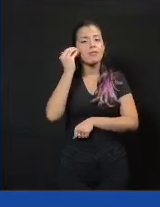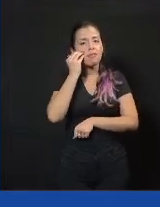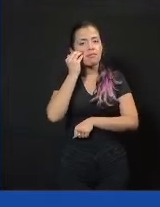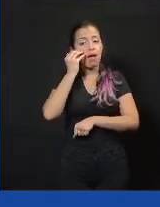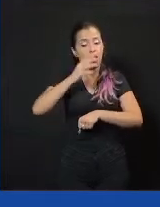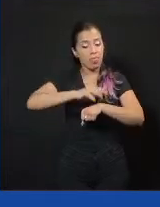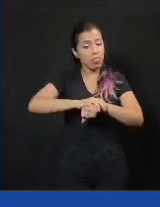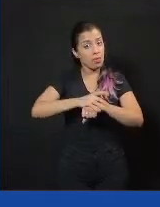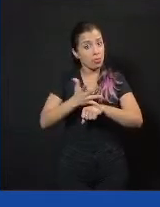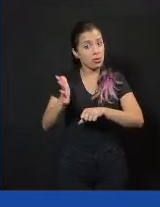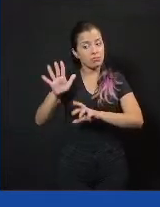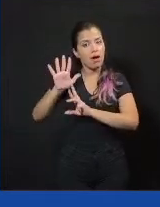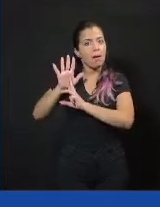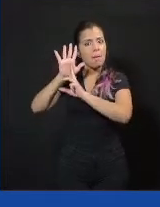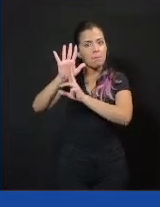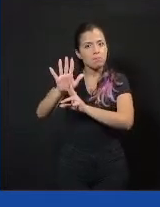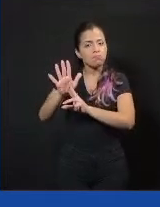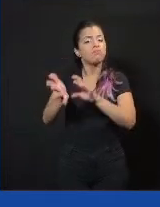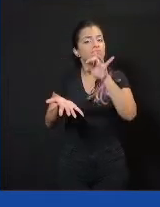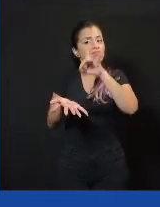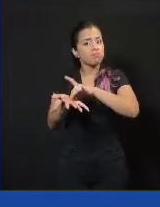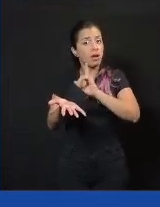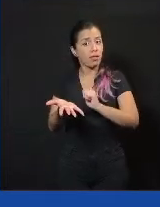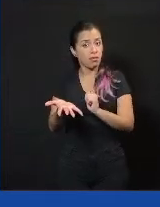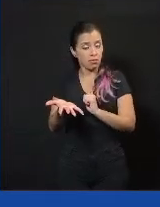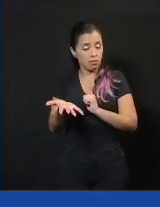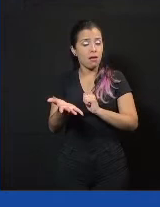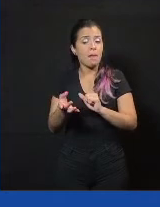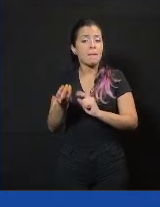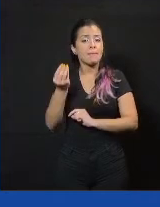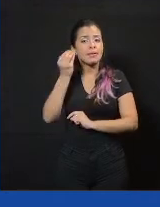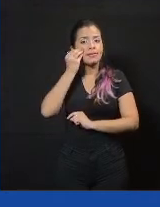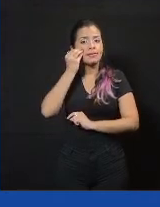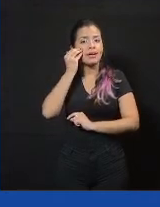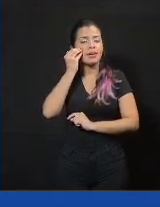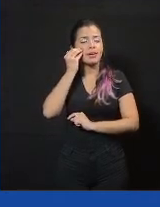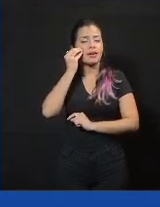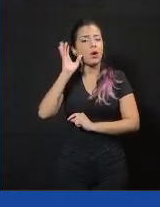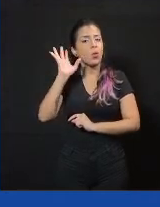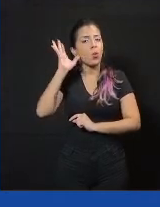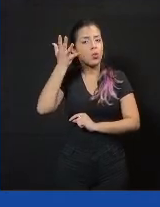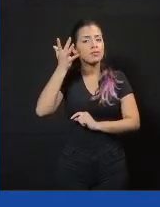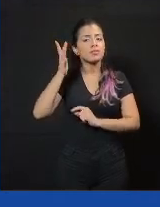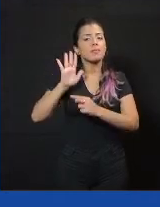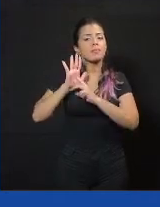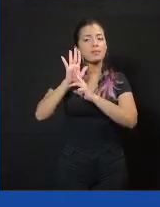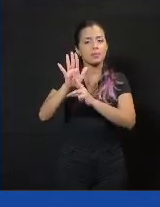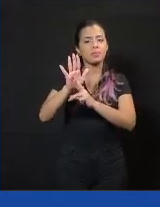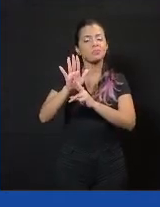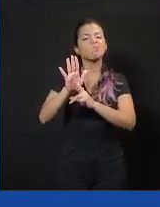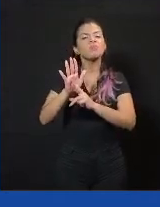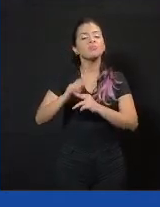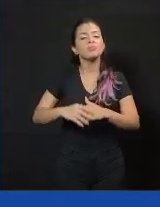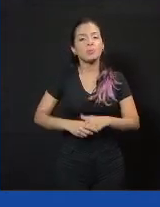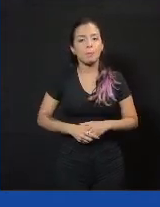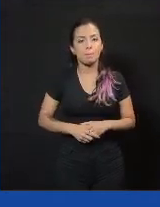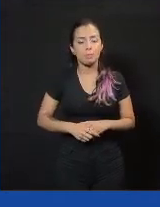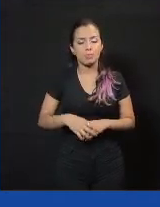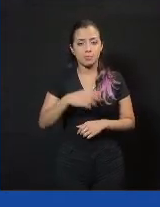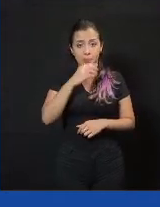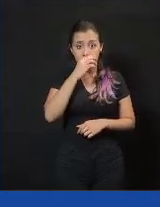de representatividade torta para, de fato, representatividade real, segundo o